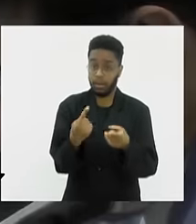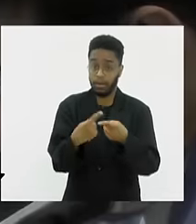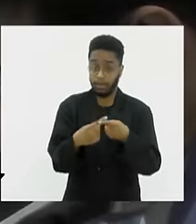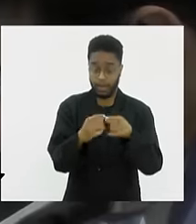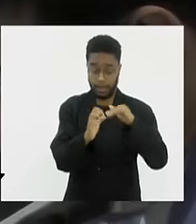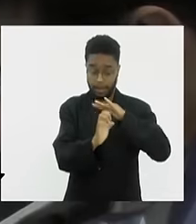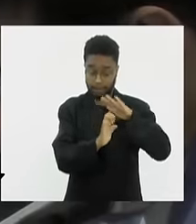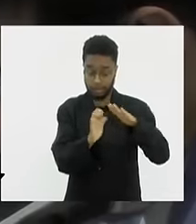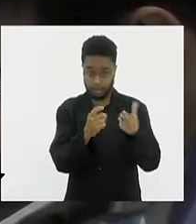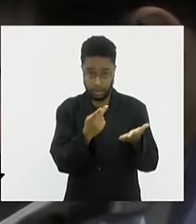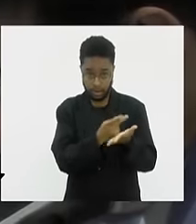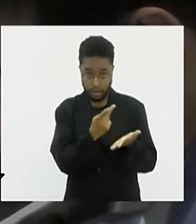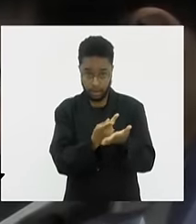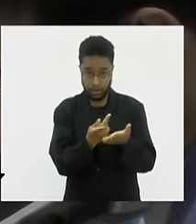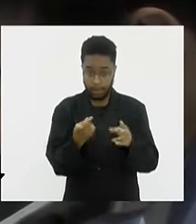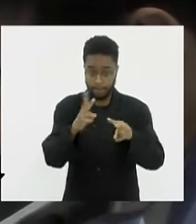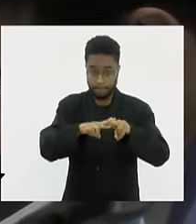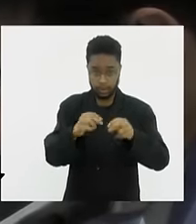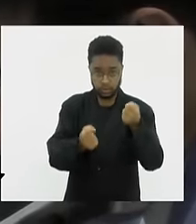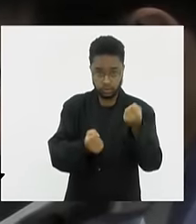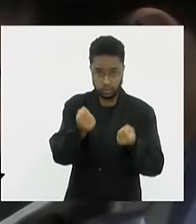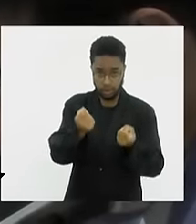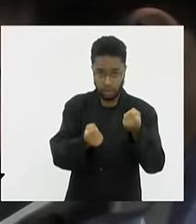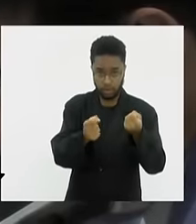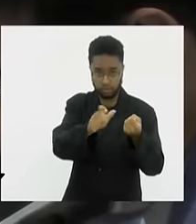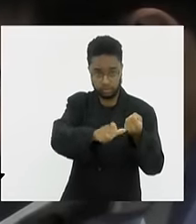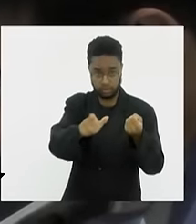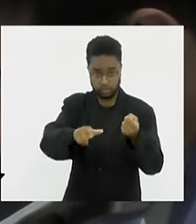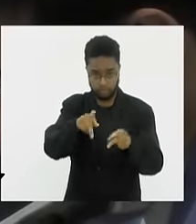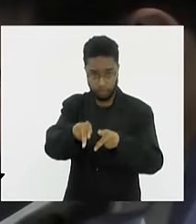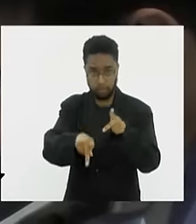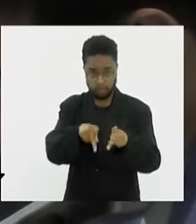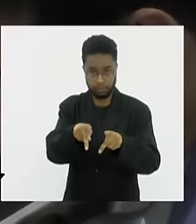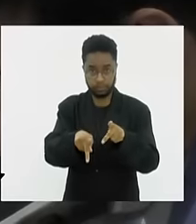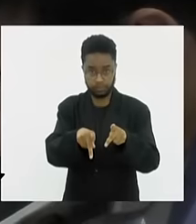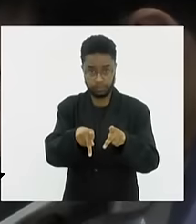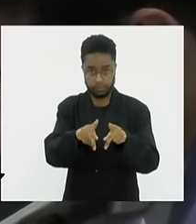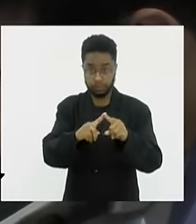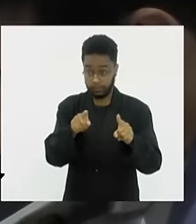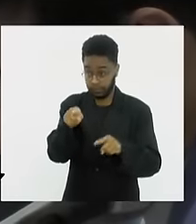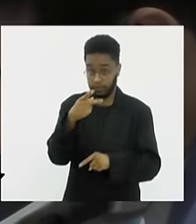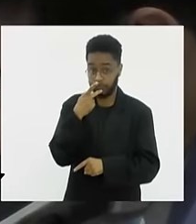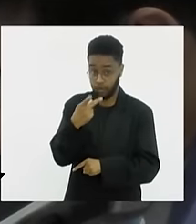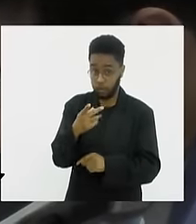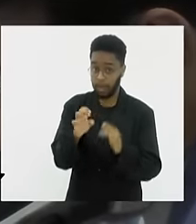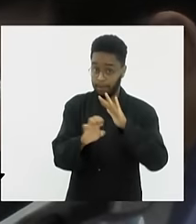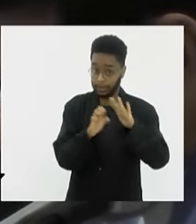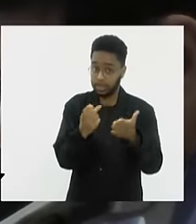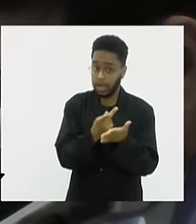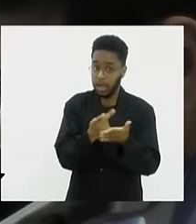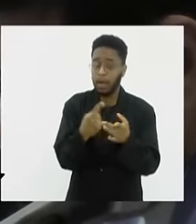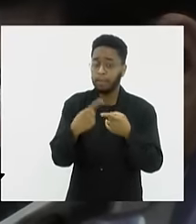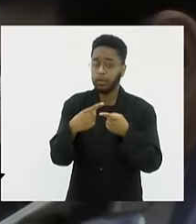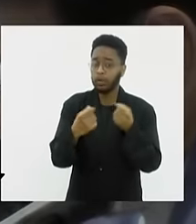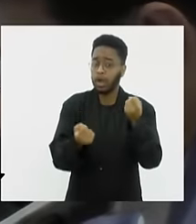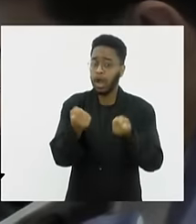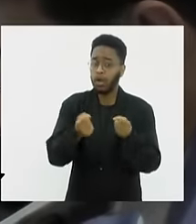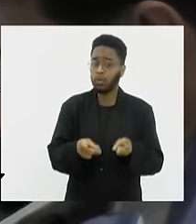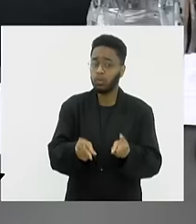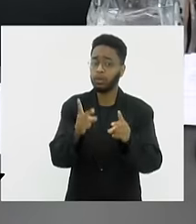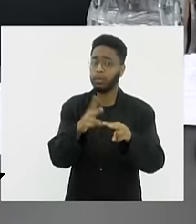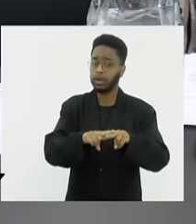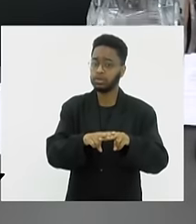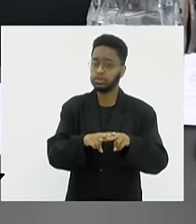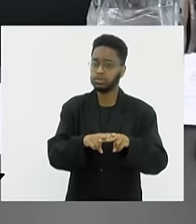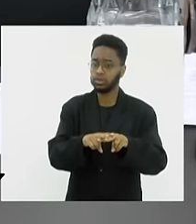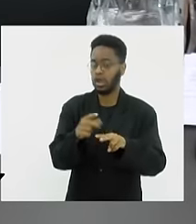irregular. Apreende o veículo do cidadão. O senhor está dizendo claramente que a empresa está irregular. E por que o veículo continua apreendido? Não, eu não